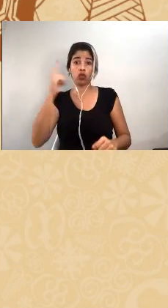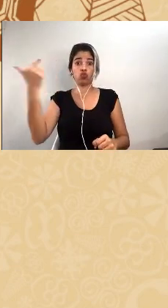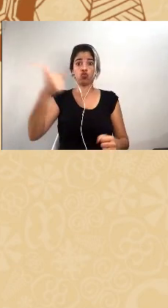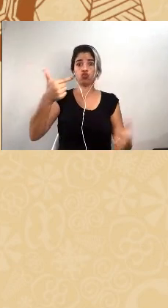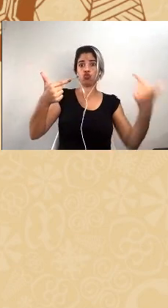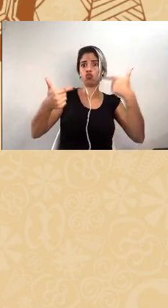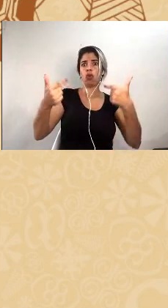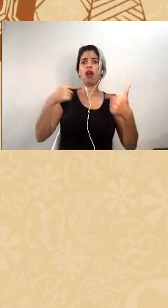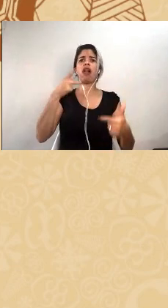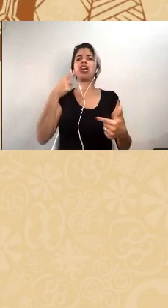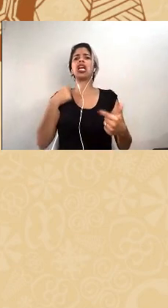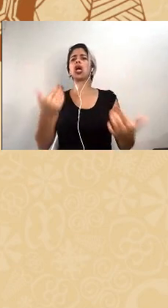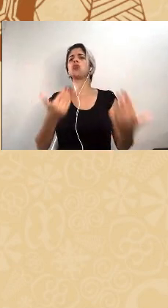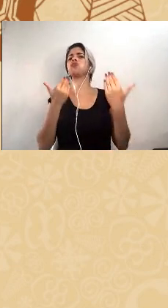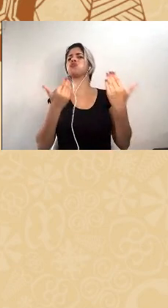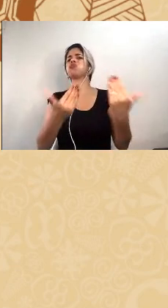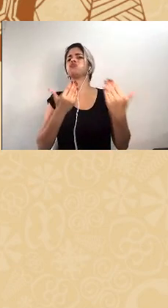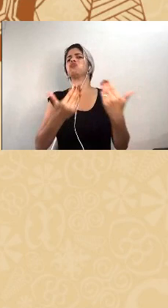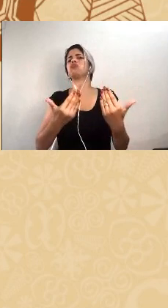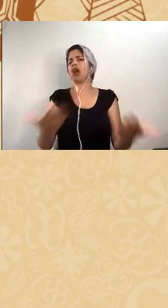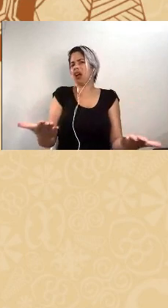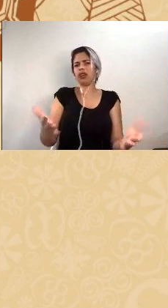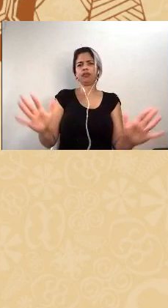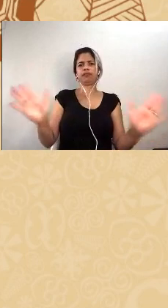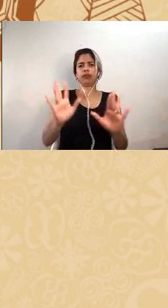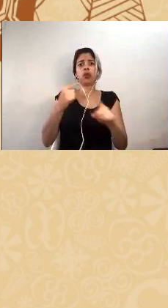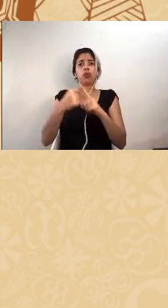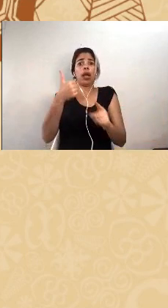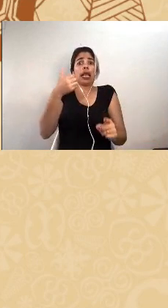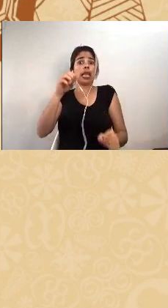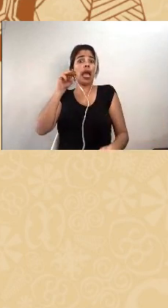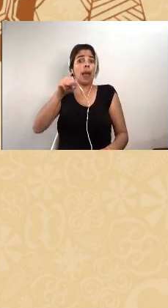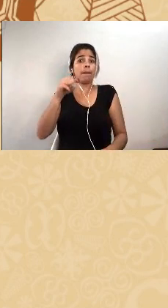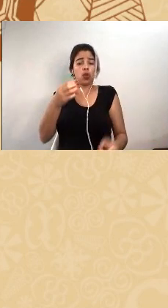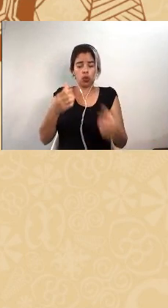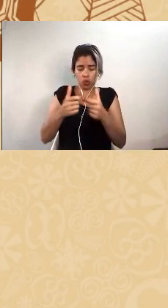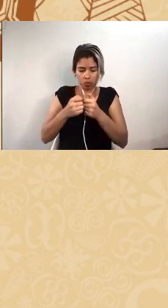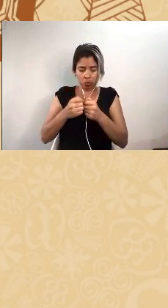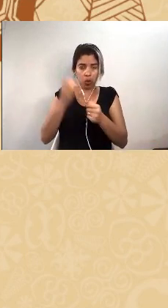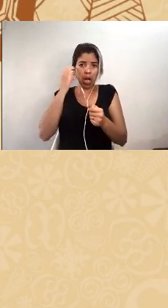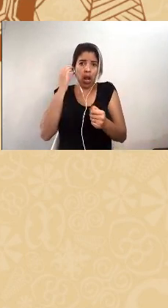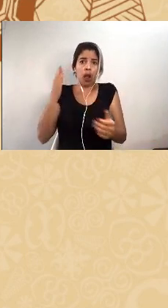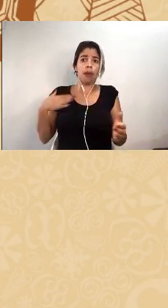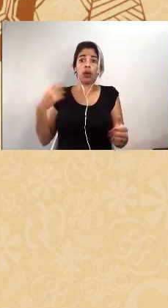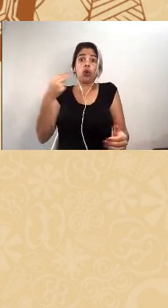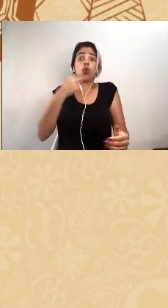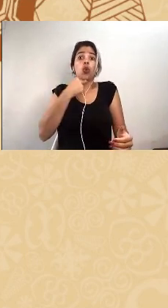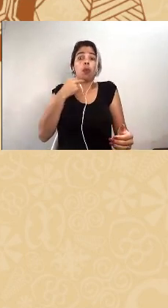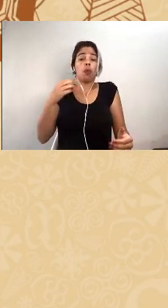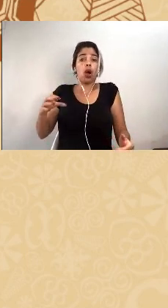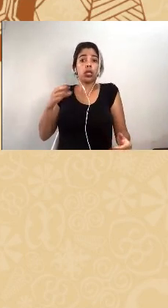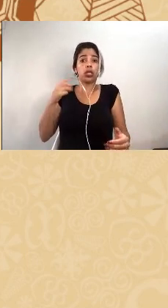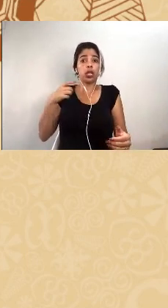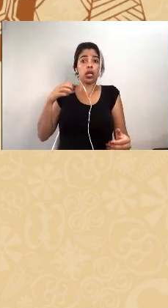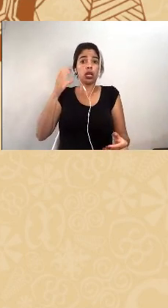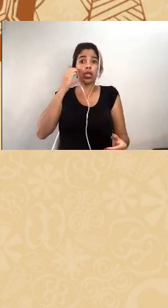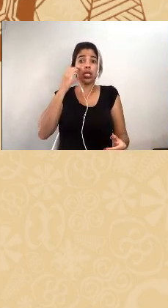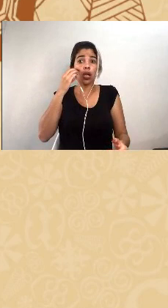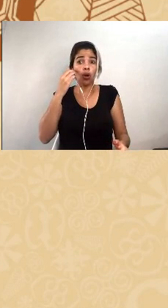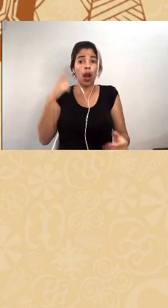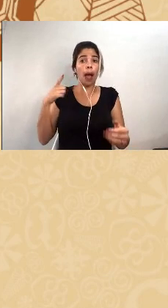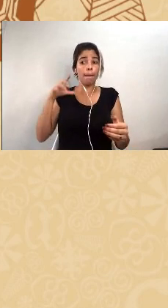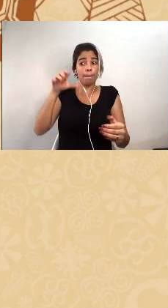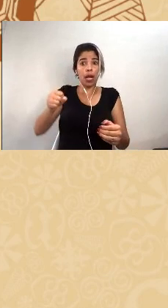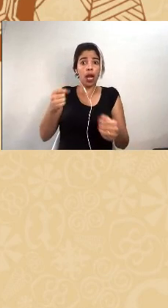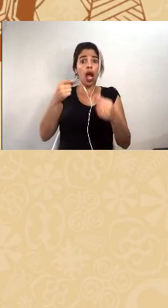falando que eu tô com atitude suspeita, simplesmente por ficar 10 minutos mexendo no celular. Eu não posso tirar o celular do bolso para botar uma rocha para ouvir que o povo